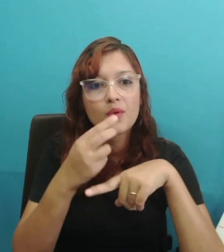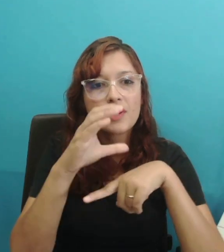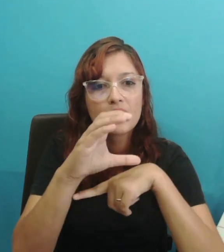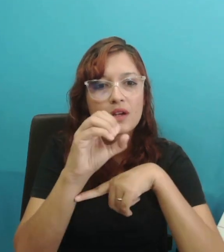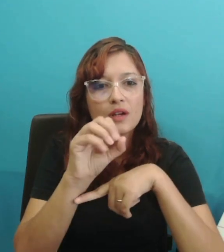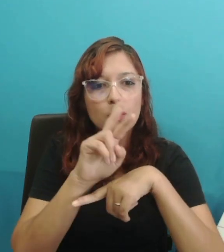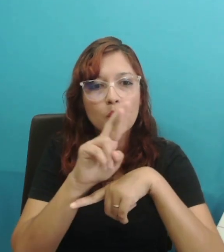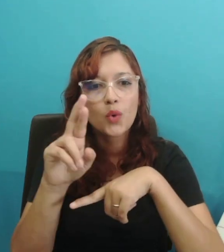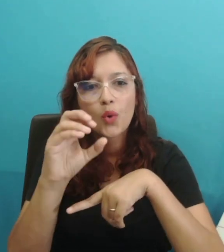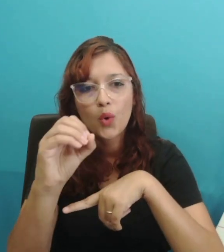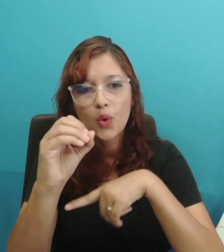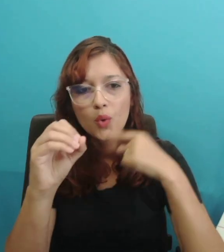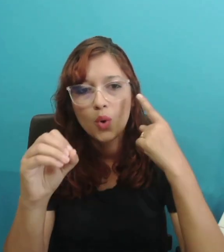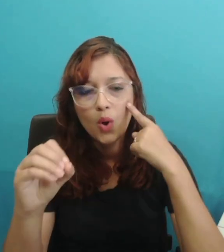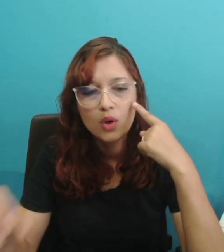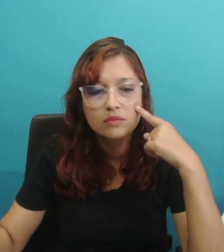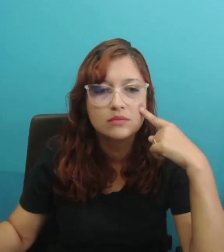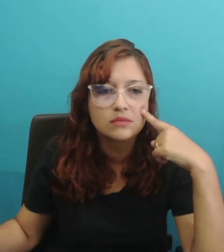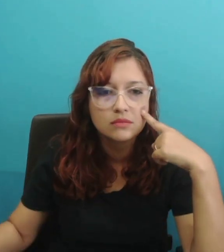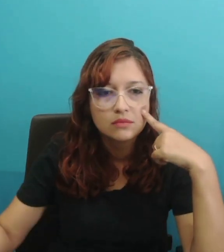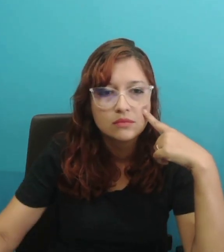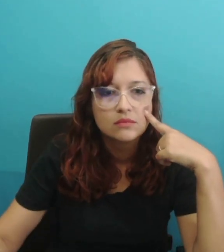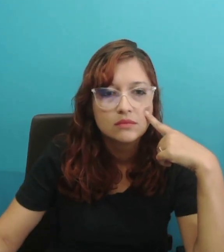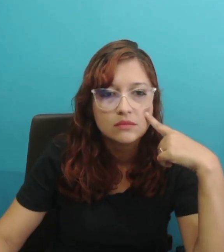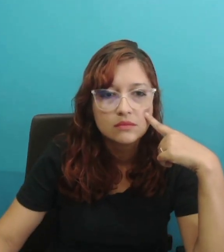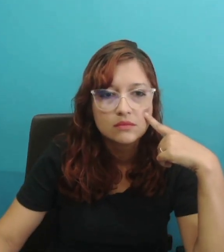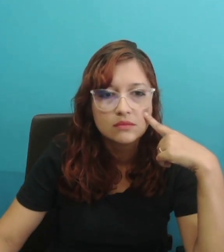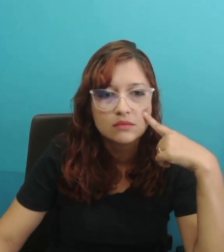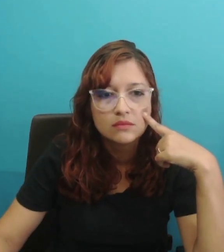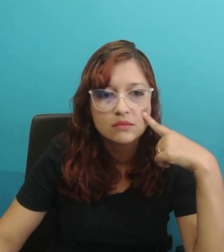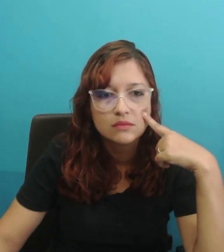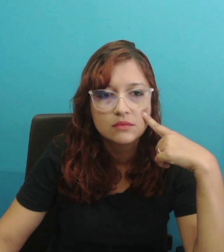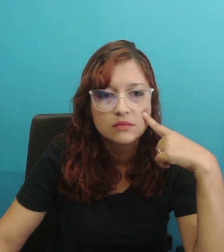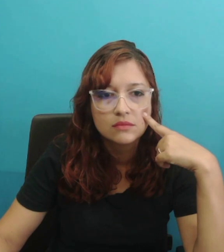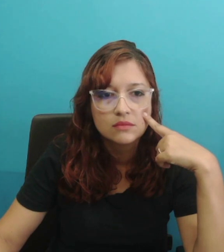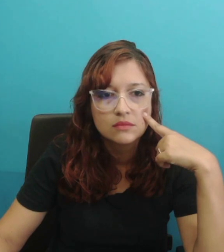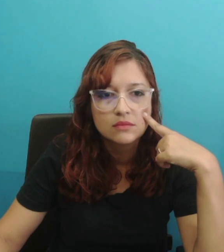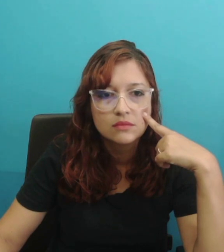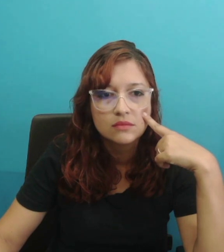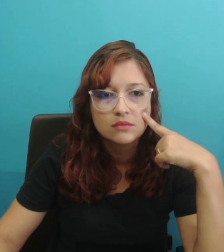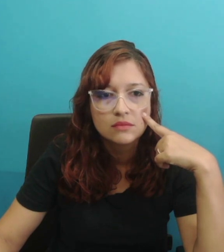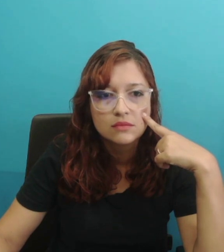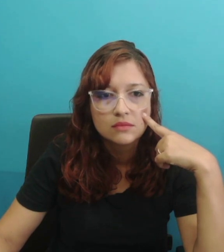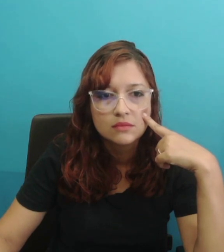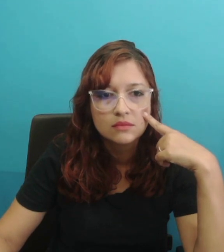E aí tem as conjugações. Aí eu procuro a palavra corro.